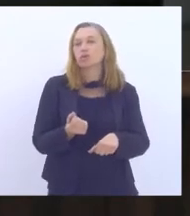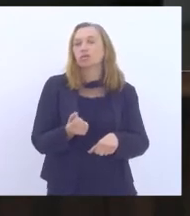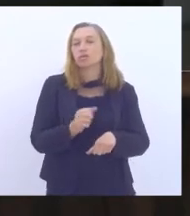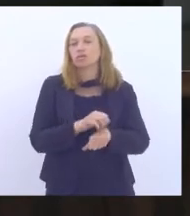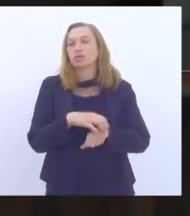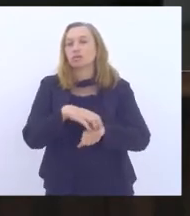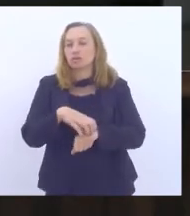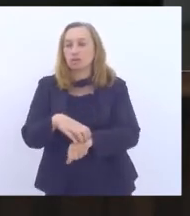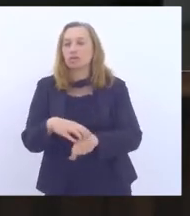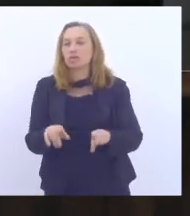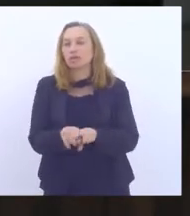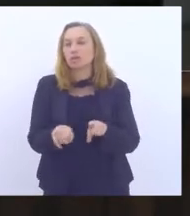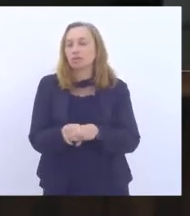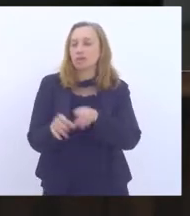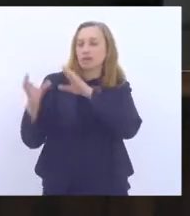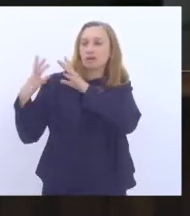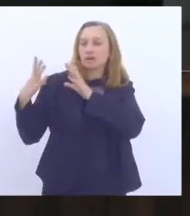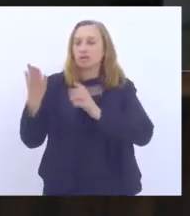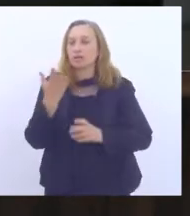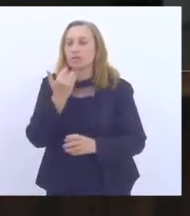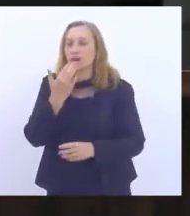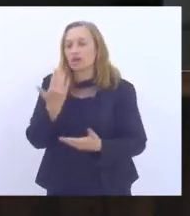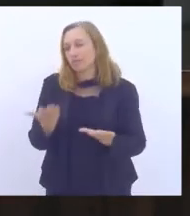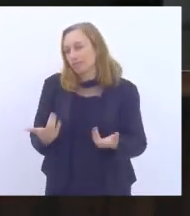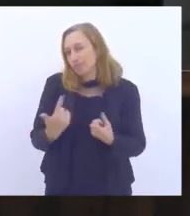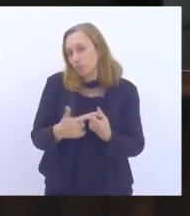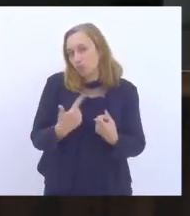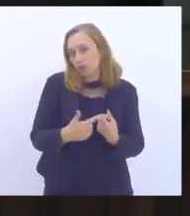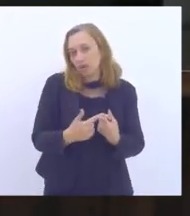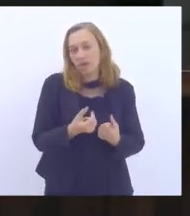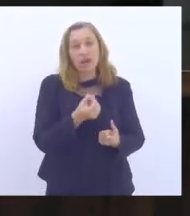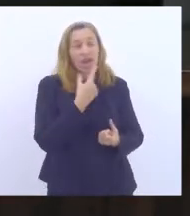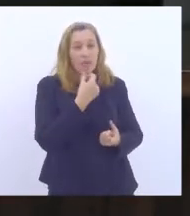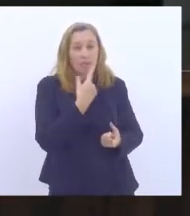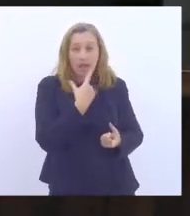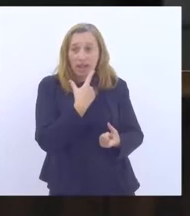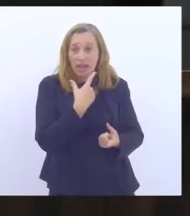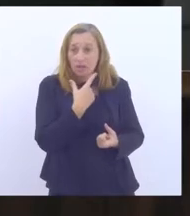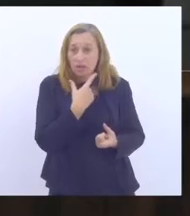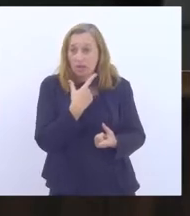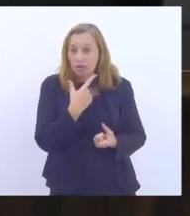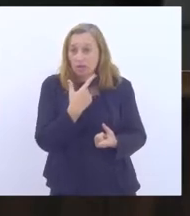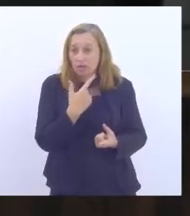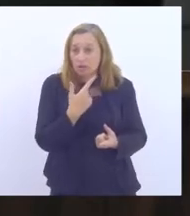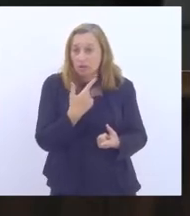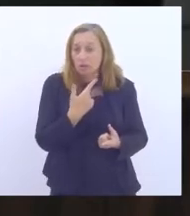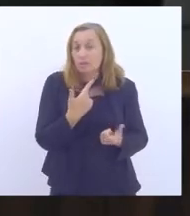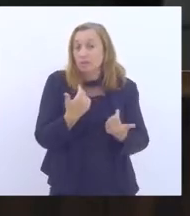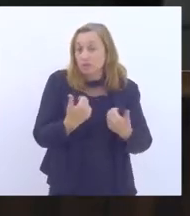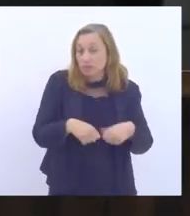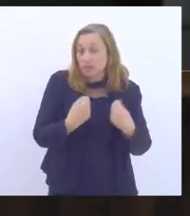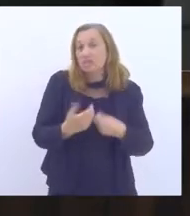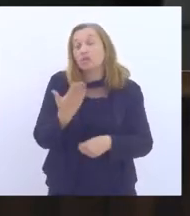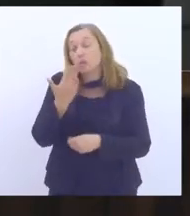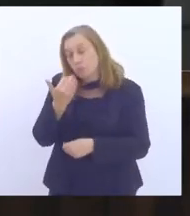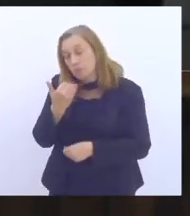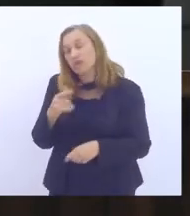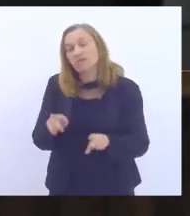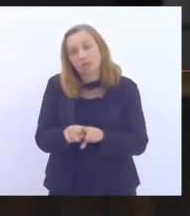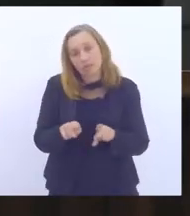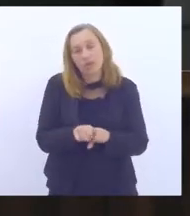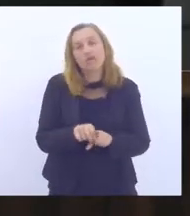porque não adianta o paciente tomar o remédio e se o seu organismo está forte o bastante para que possa